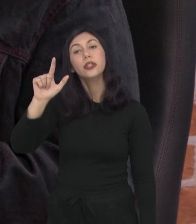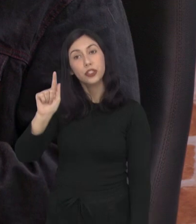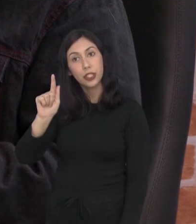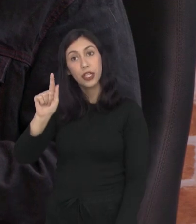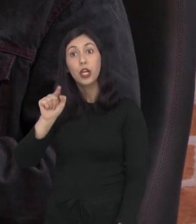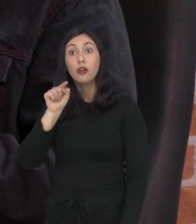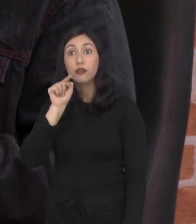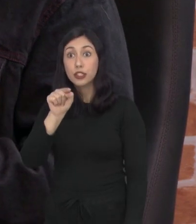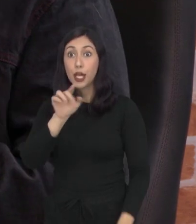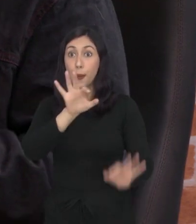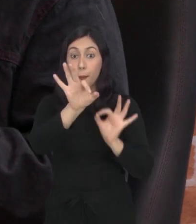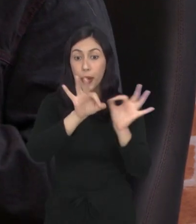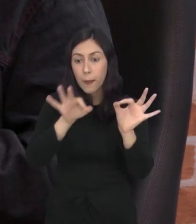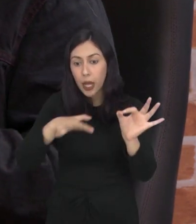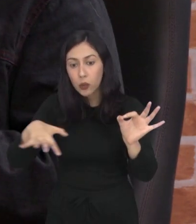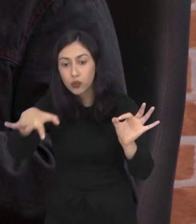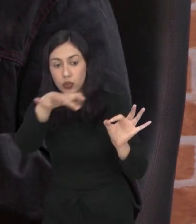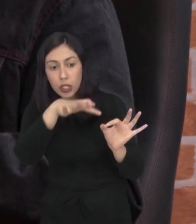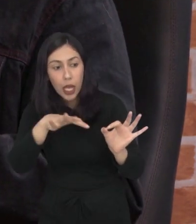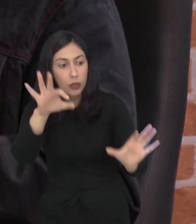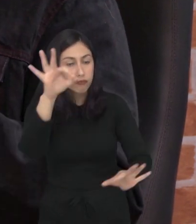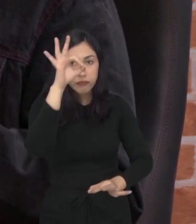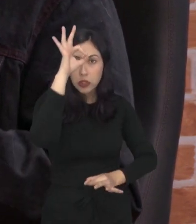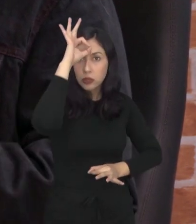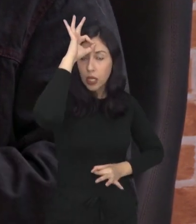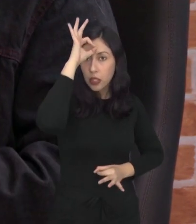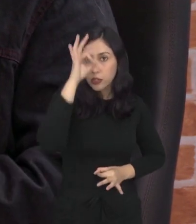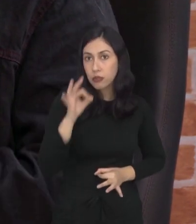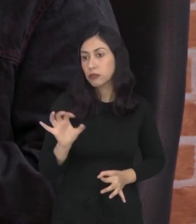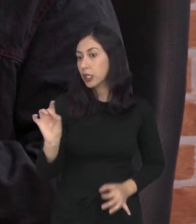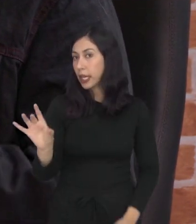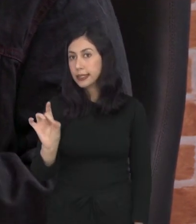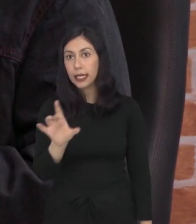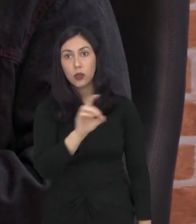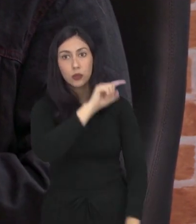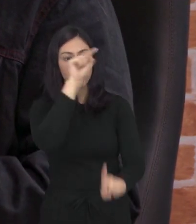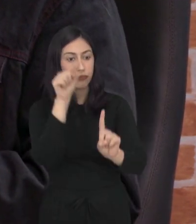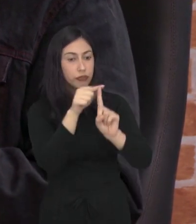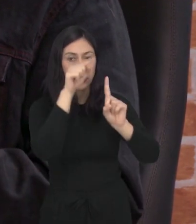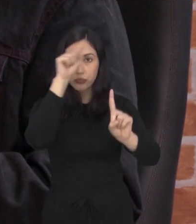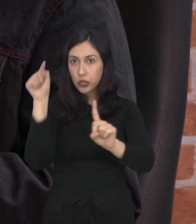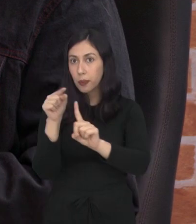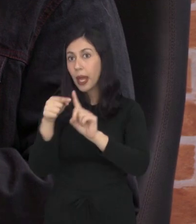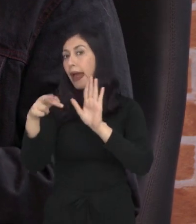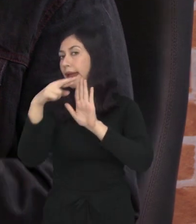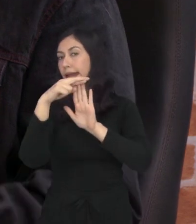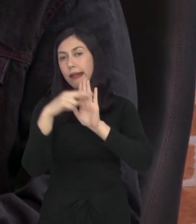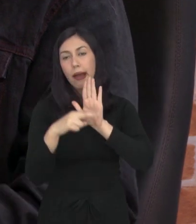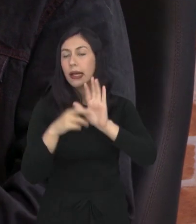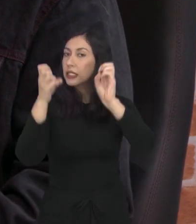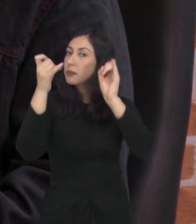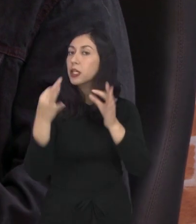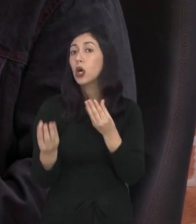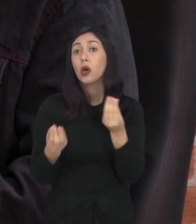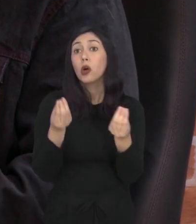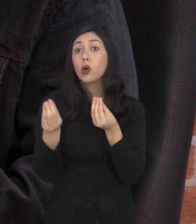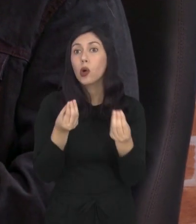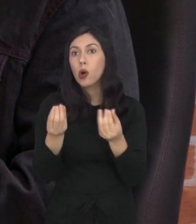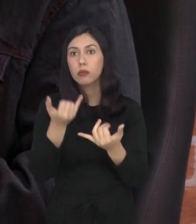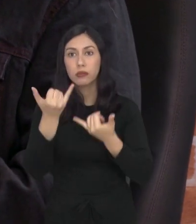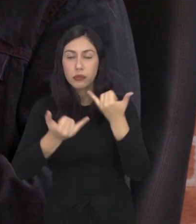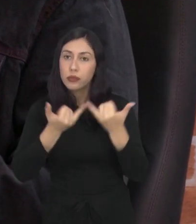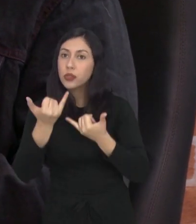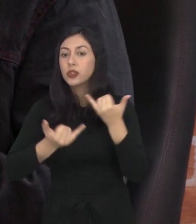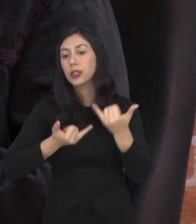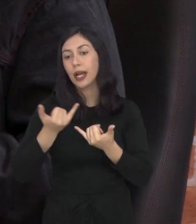missão. Cada um tem a sua função dentro do que ele faz. E aí vai jogando. E aí a questão das regras é mais para você definir como que você vai jogar essa aventura.